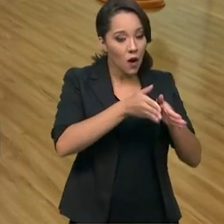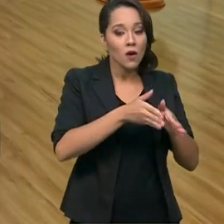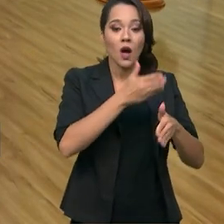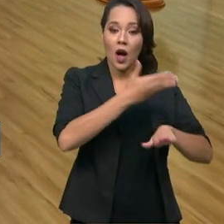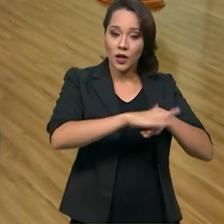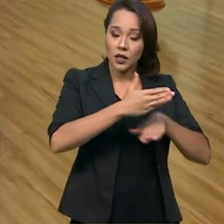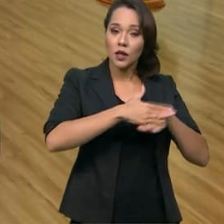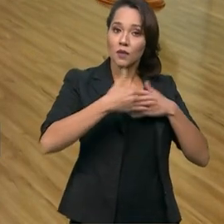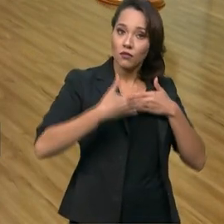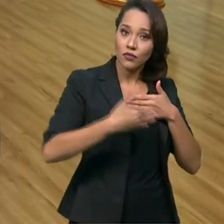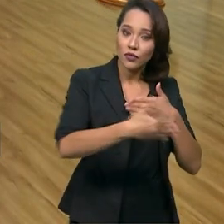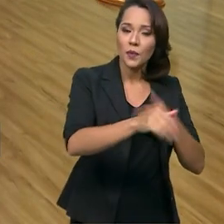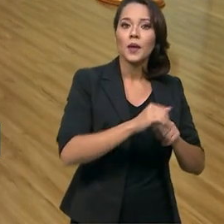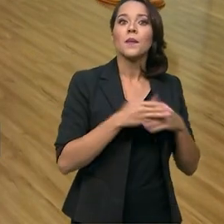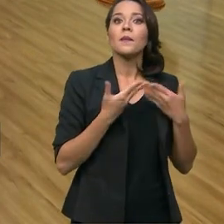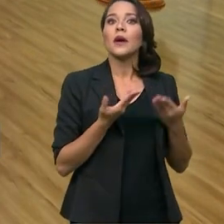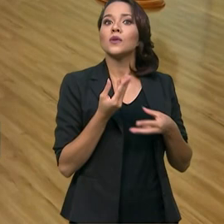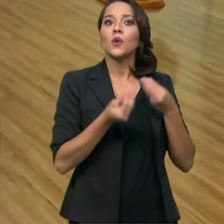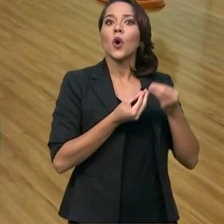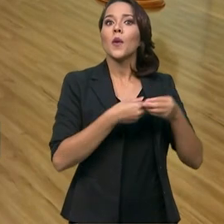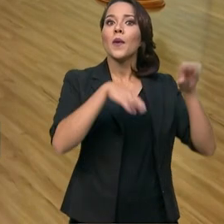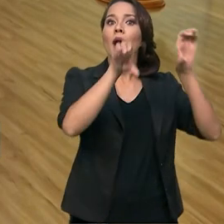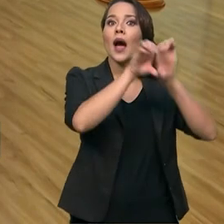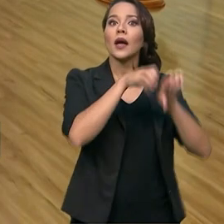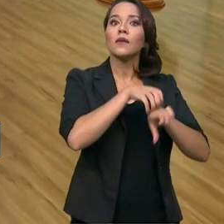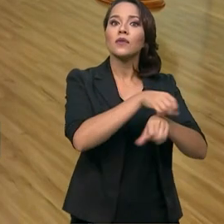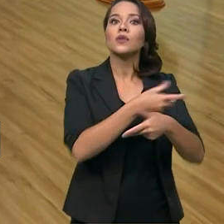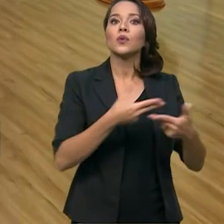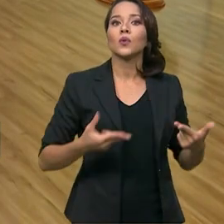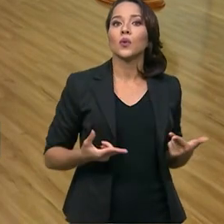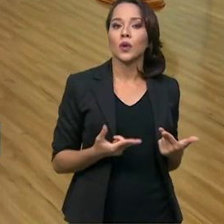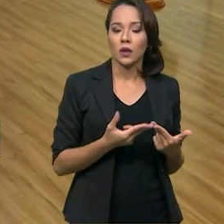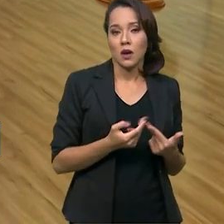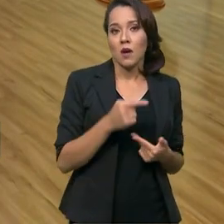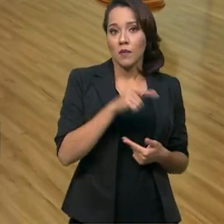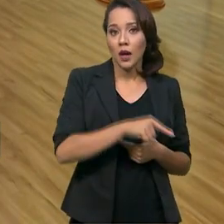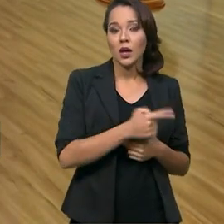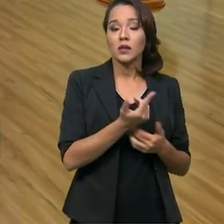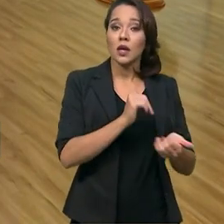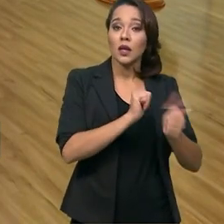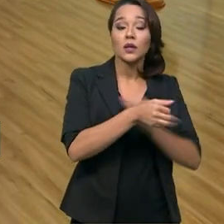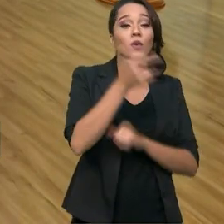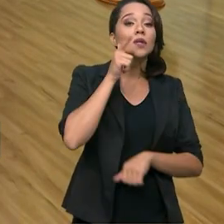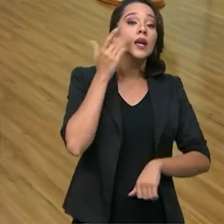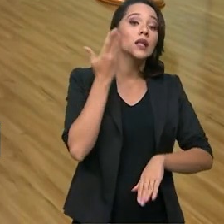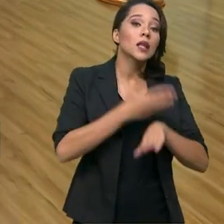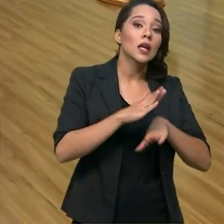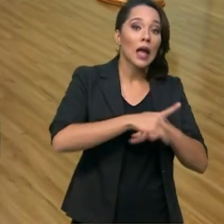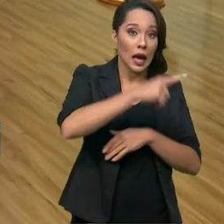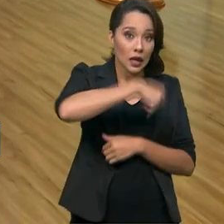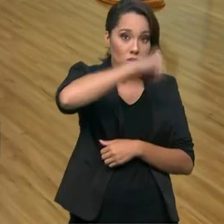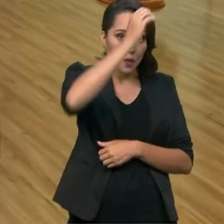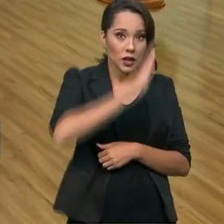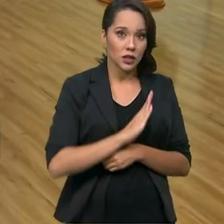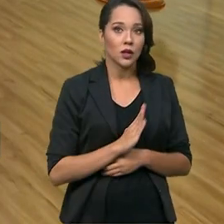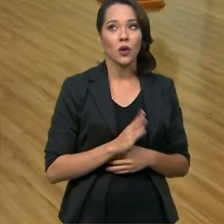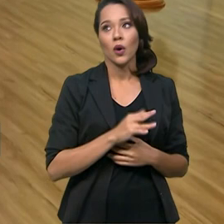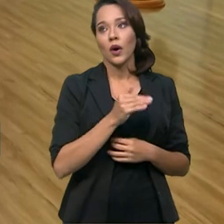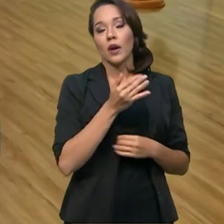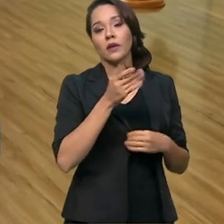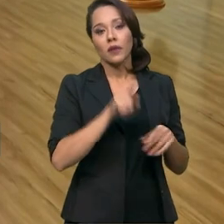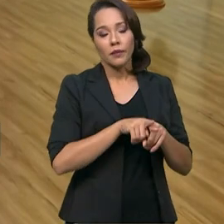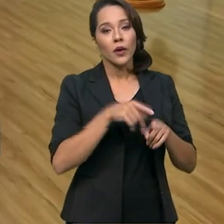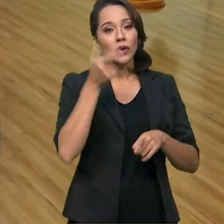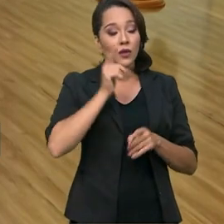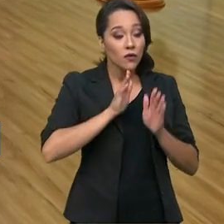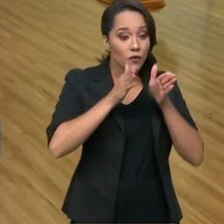aos treinos ao longo de todo o tempo. Mas como é que fica a infraestrutura, ministro, para que esses atletas possam treinar aqui no Brasil e